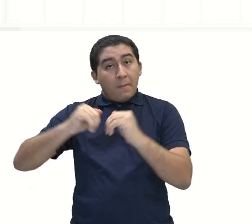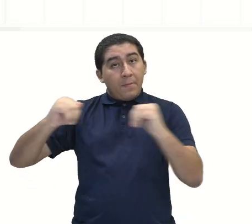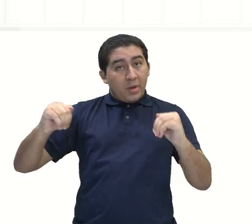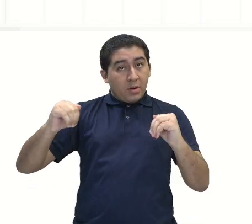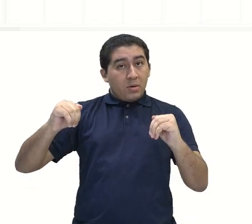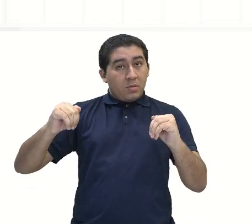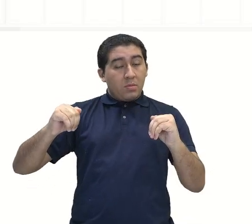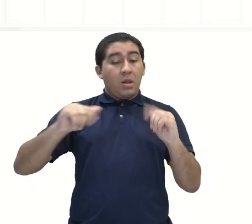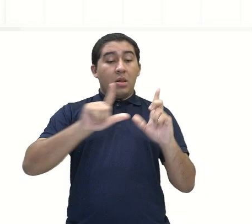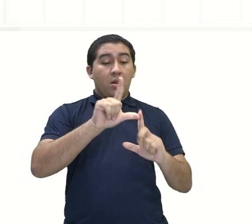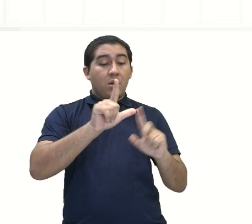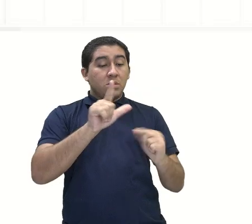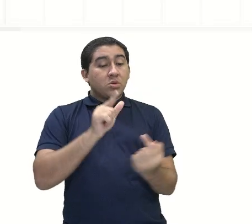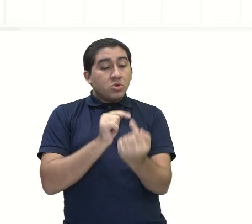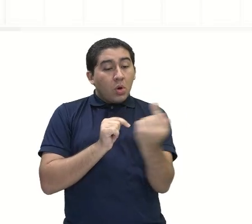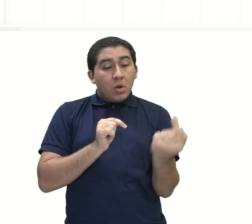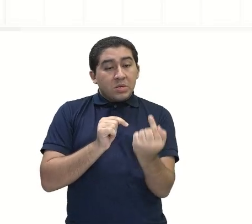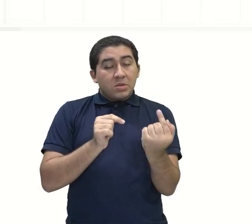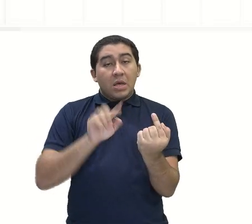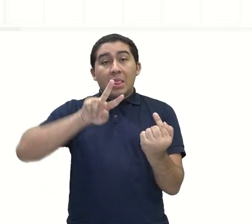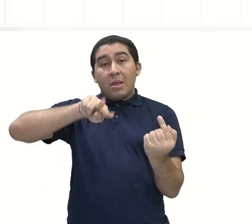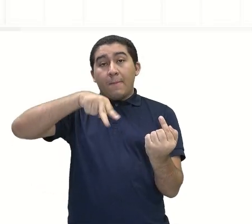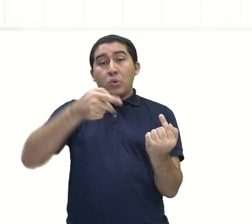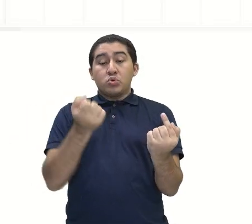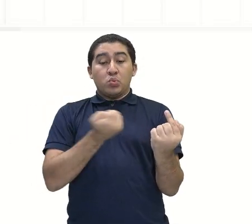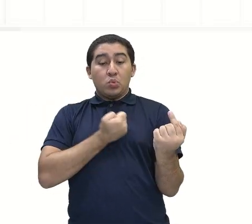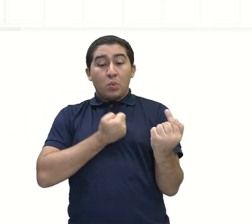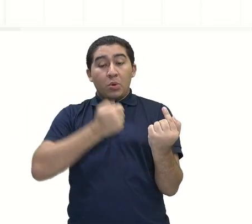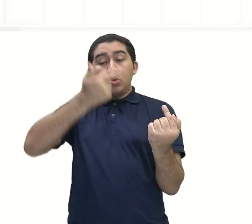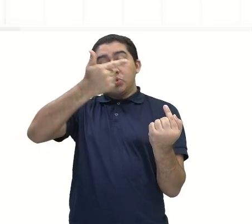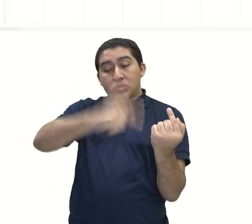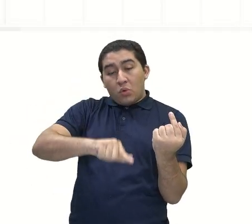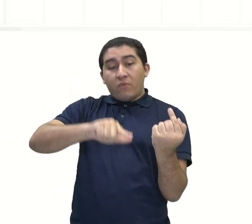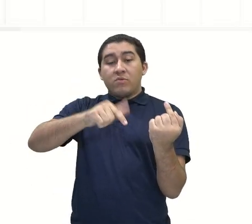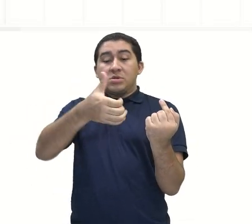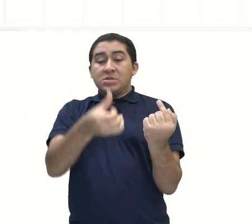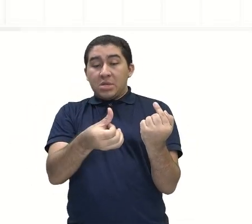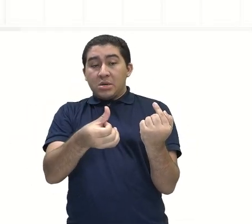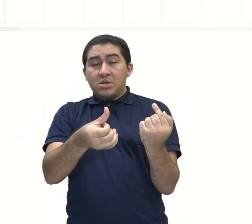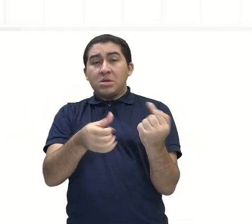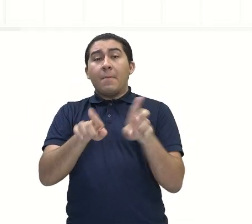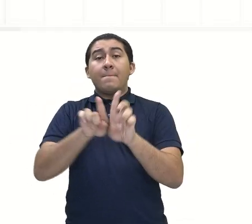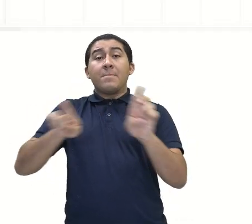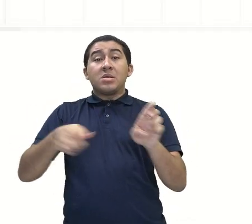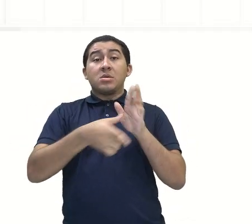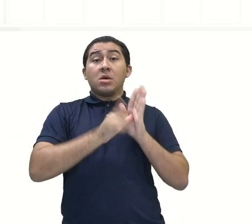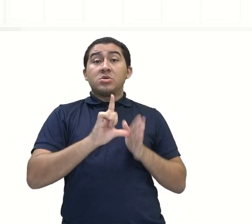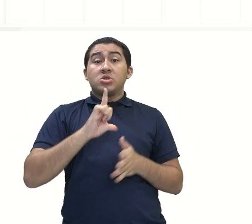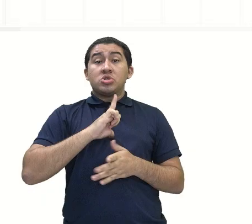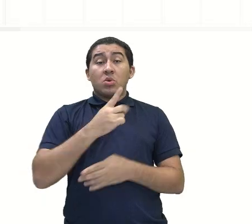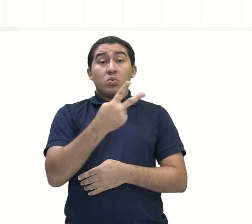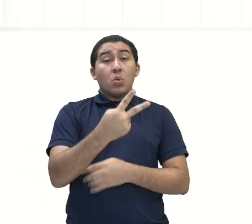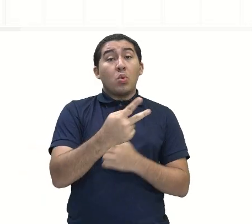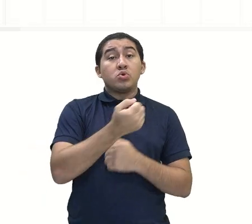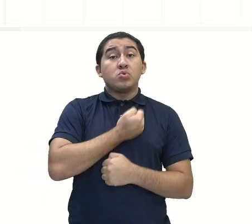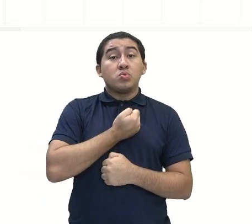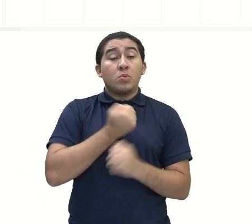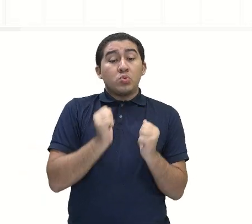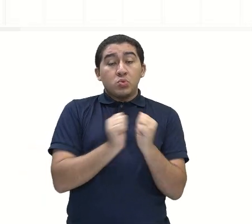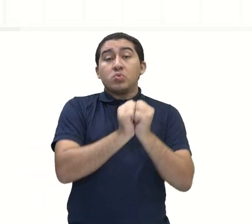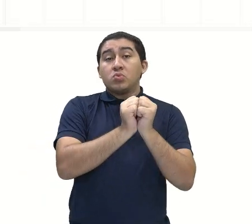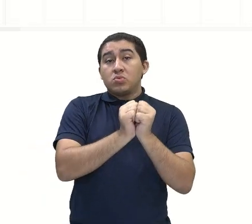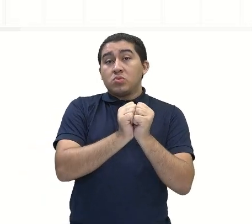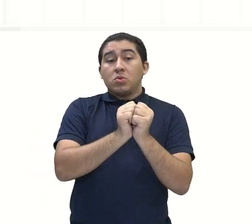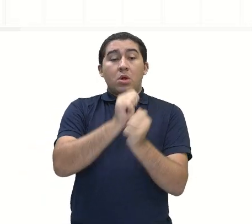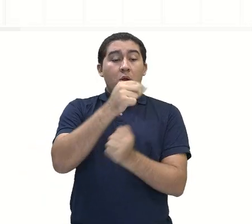membro, tá? Repito aqui o 6, e esse 2 que estava junto do x, que nesse caso ele